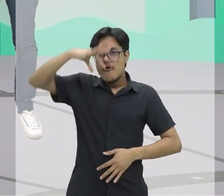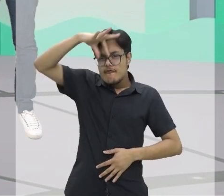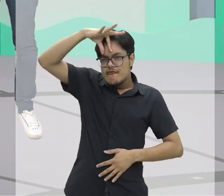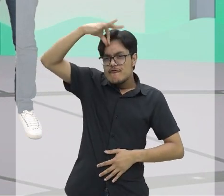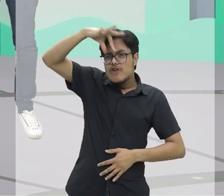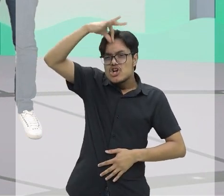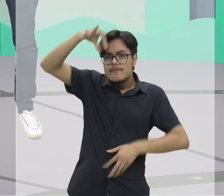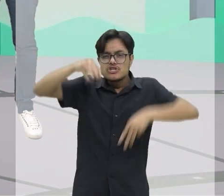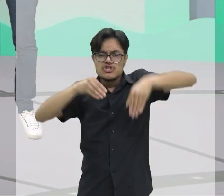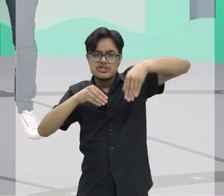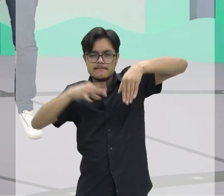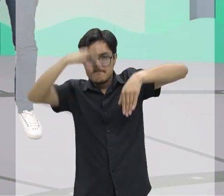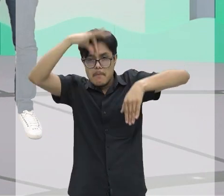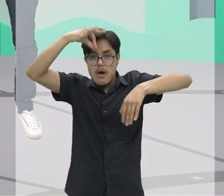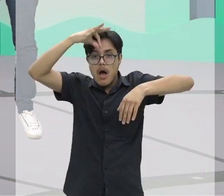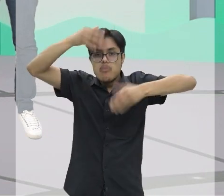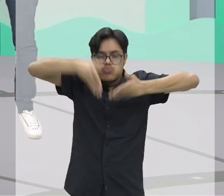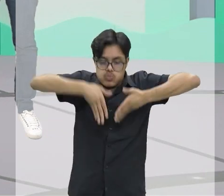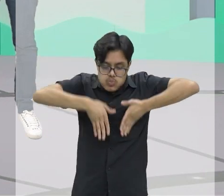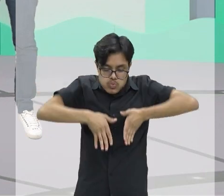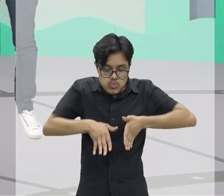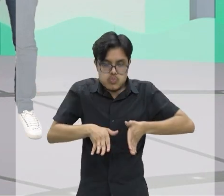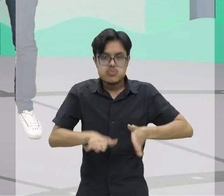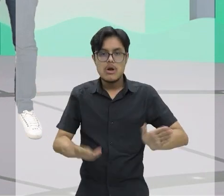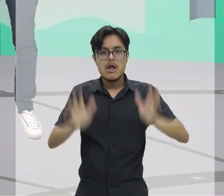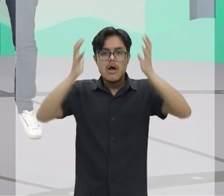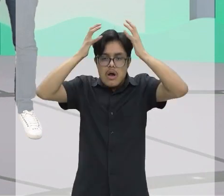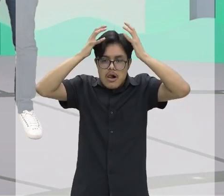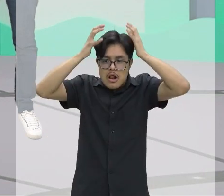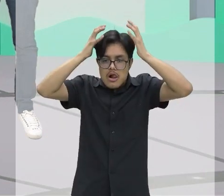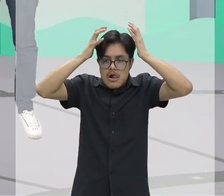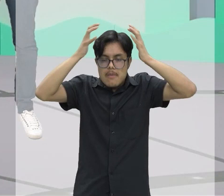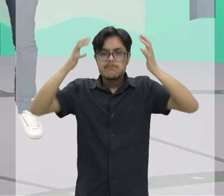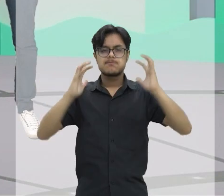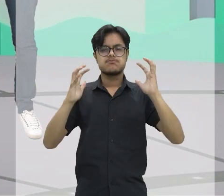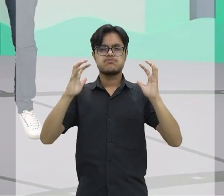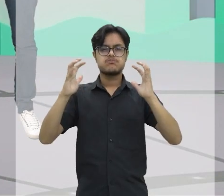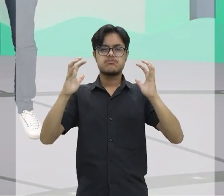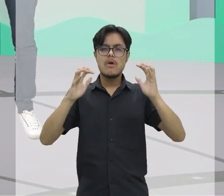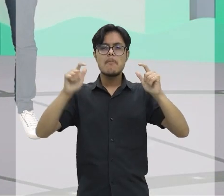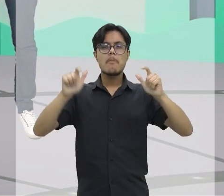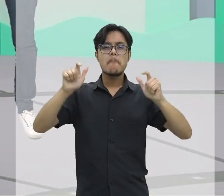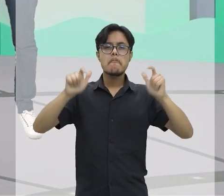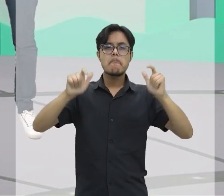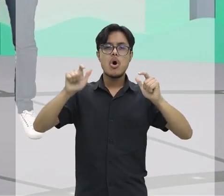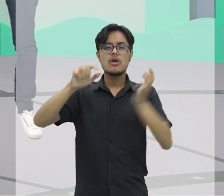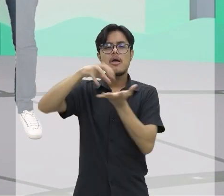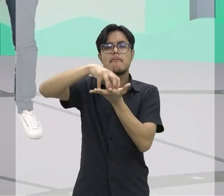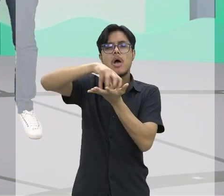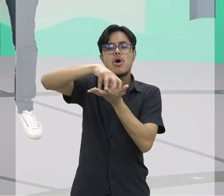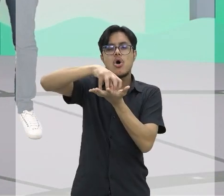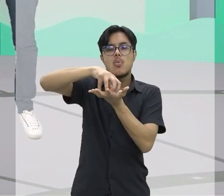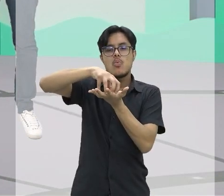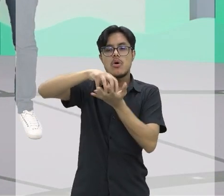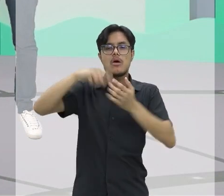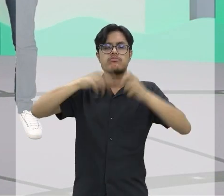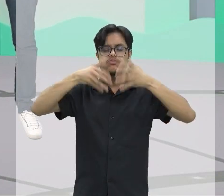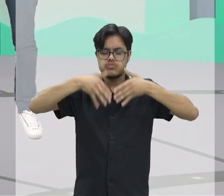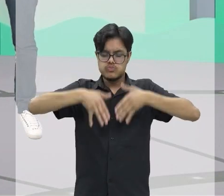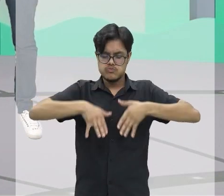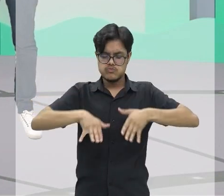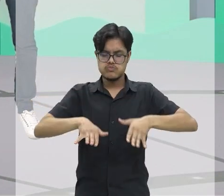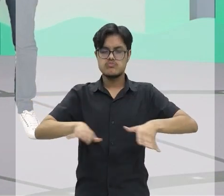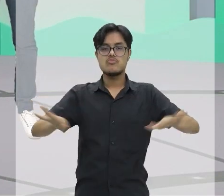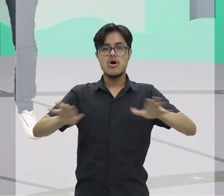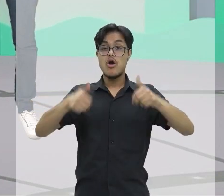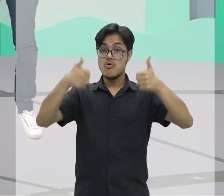pelo canal vaginal. Então, essa moleira ela vai auxiliar nesse momento. E à medida com que ele vai crescendo, esses ossos vão se fundindo. Então, o bebê tem